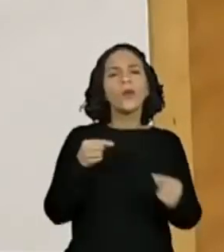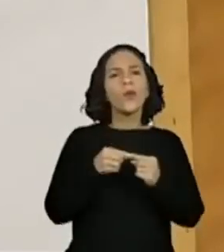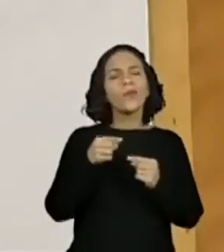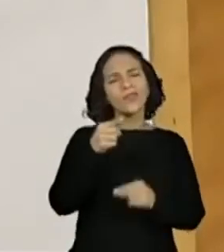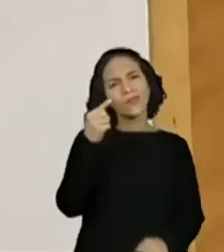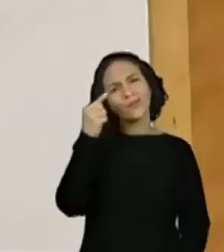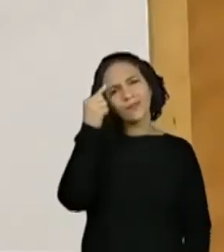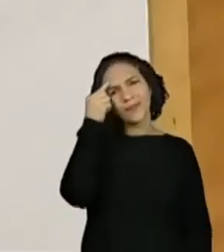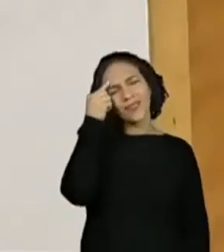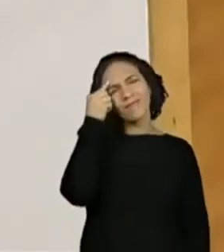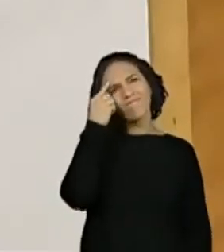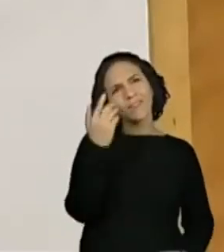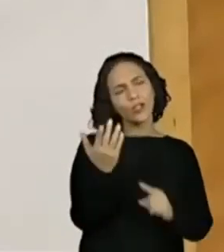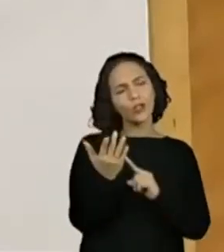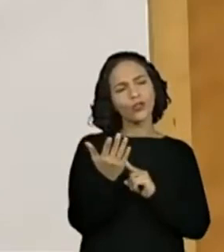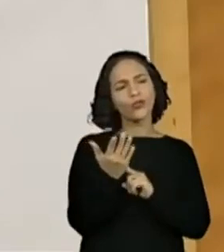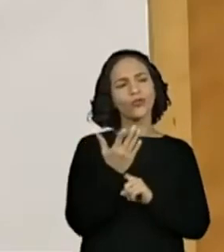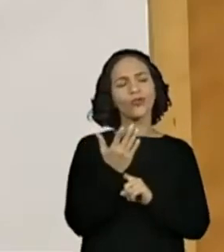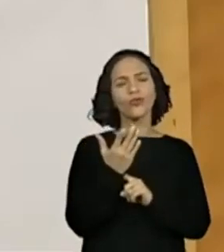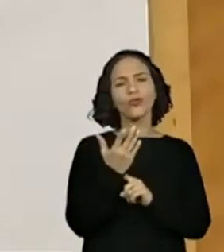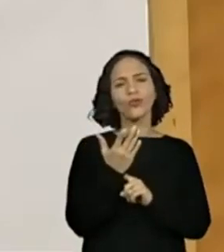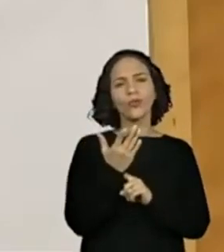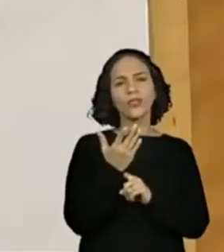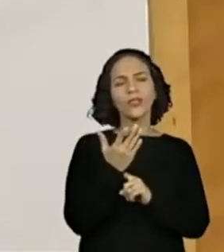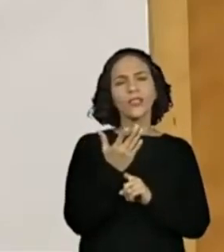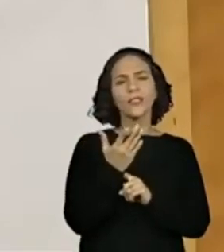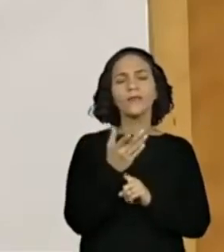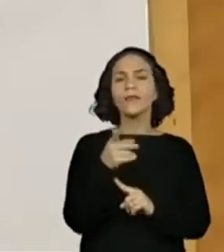crianças, que me ajuda a escrever